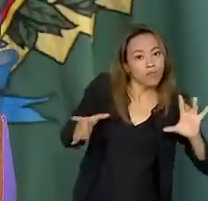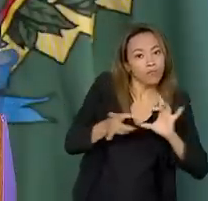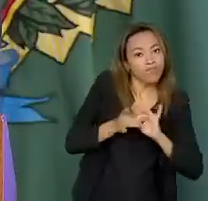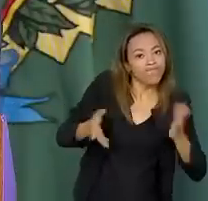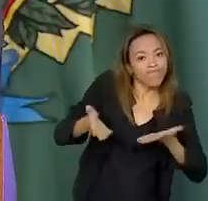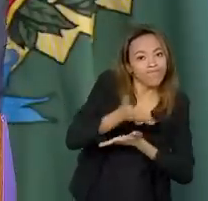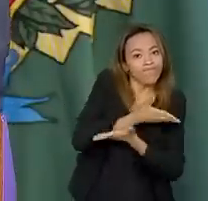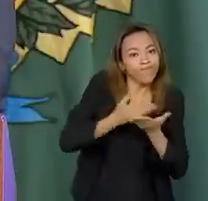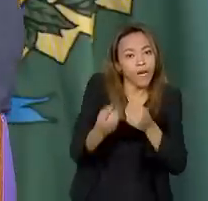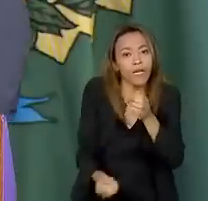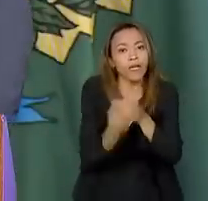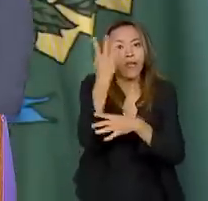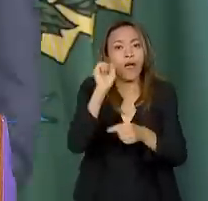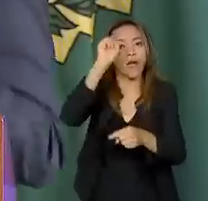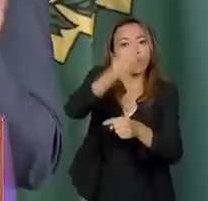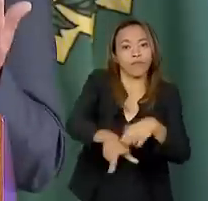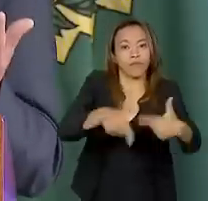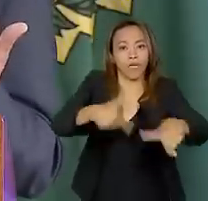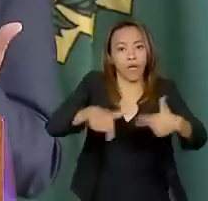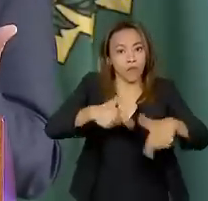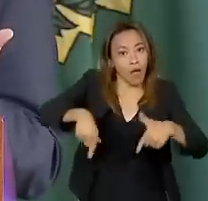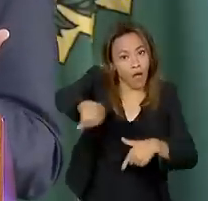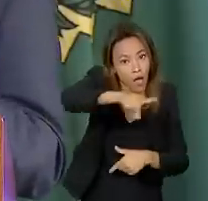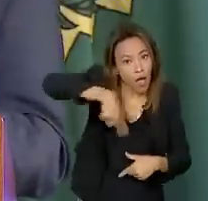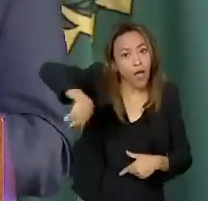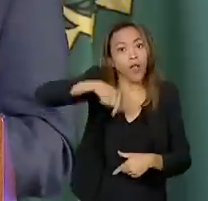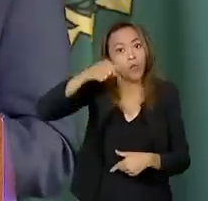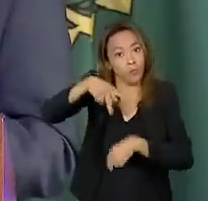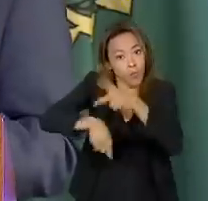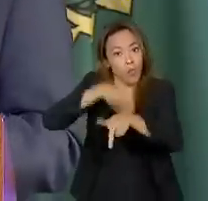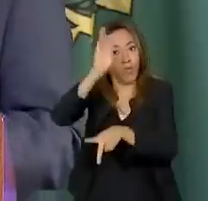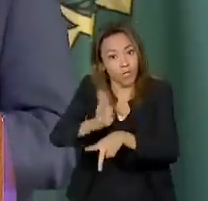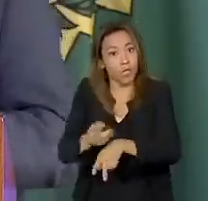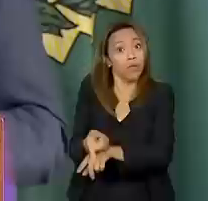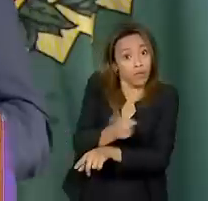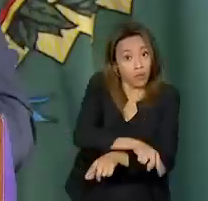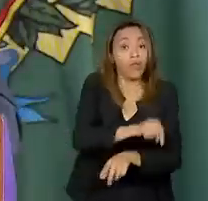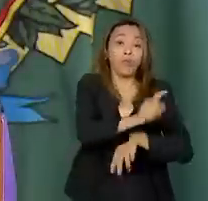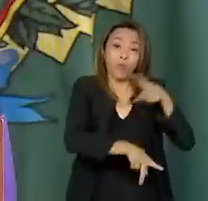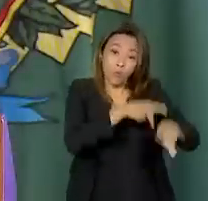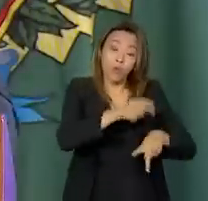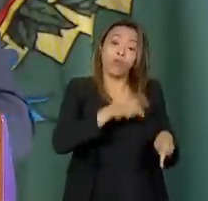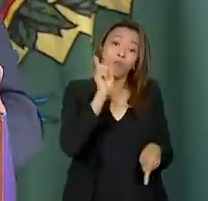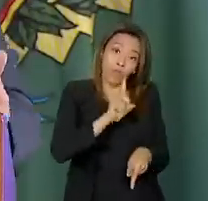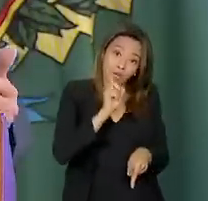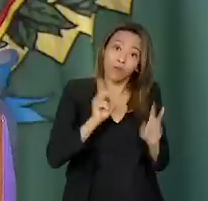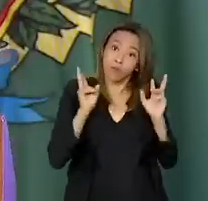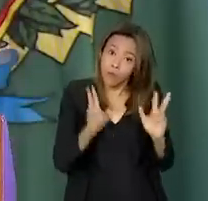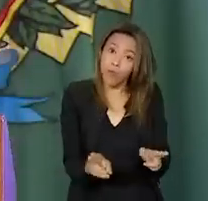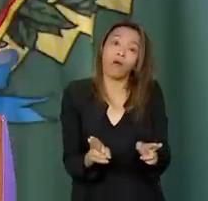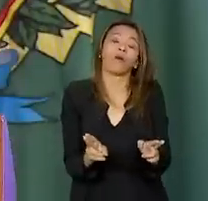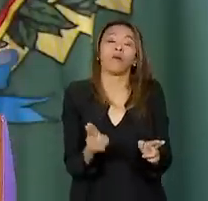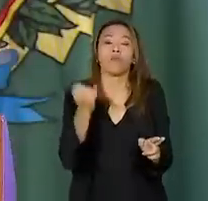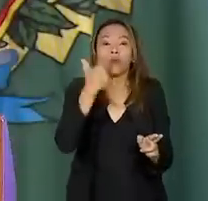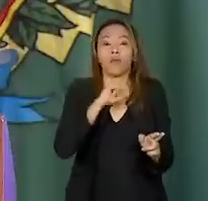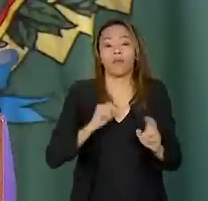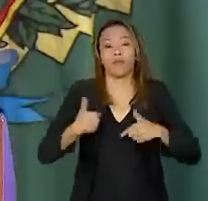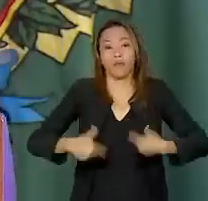emprego decente para o povo brasileiro e para o povo americano, sobretudo as pessoas que trabalham nesse